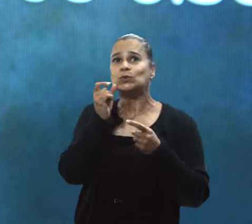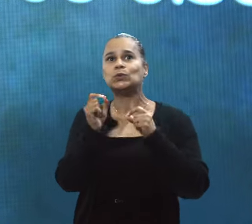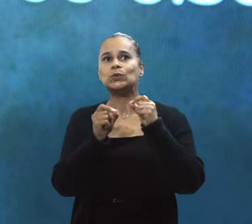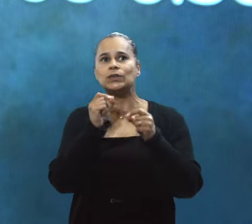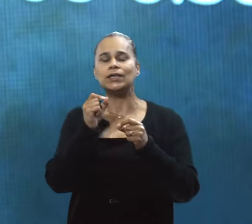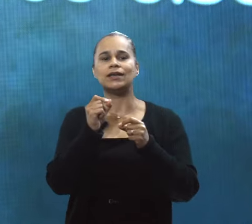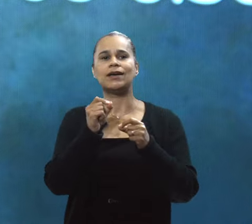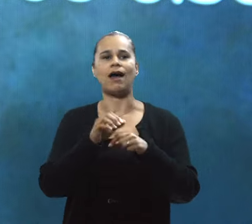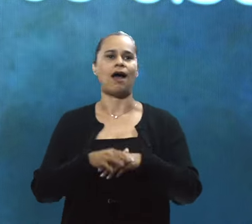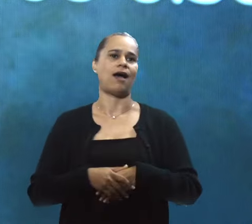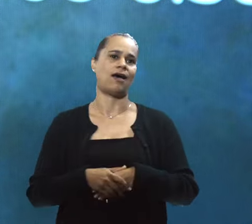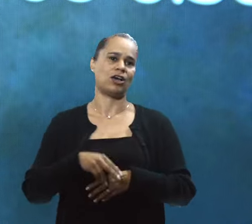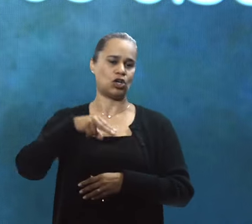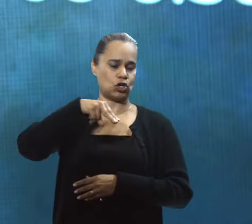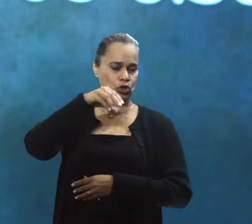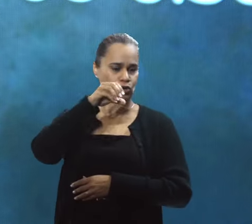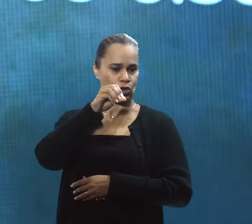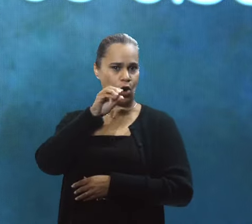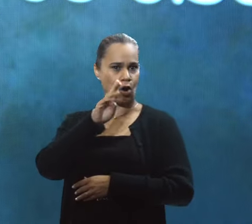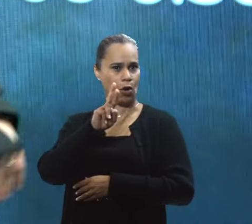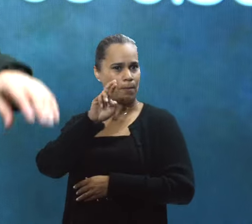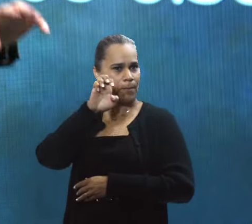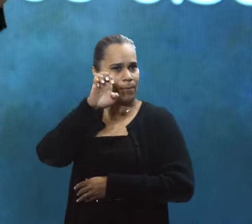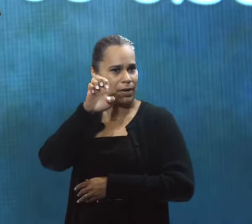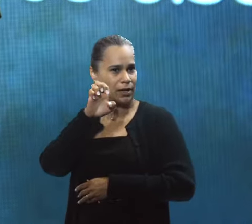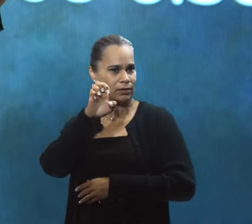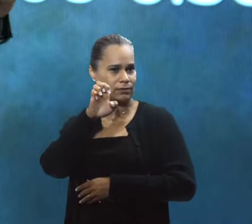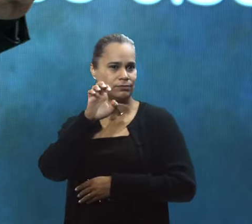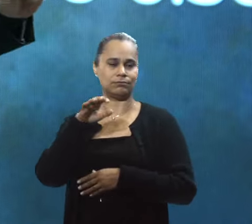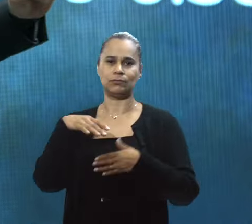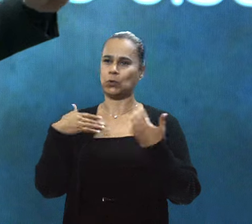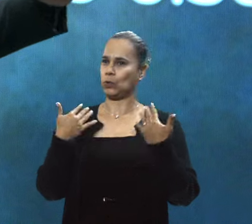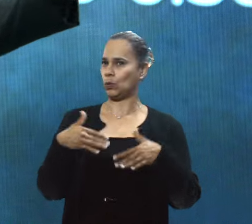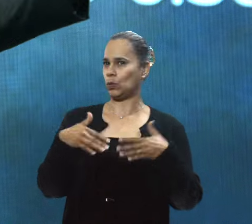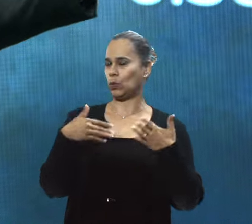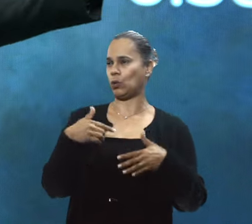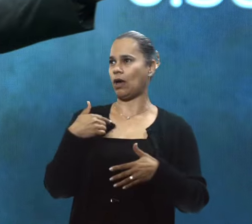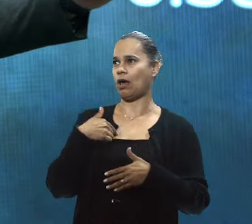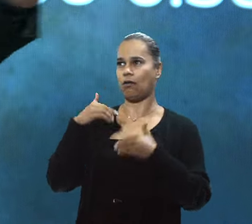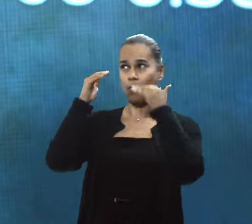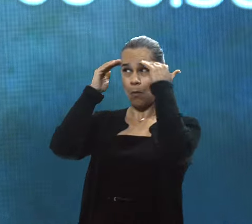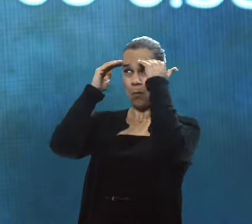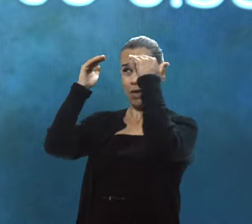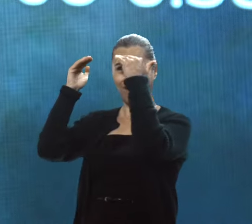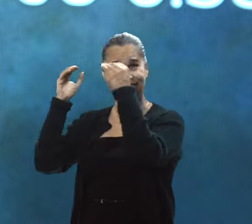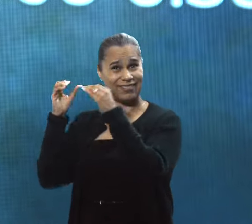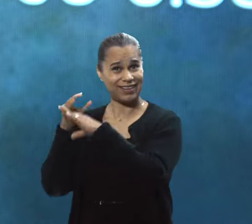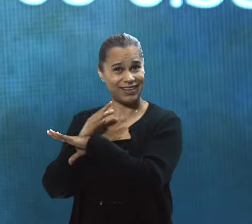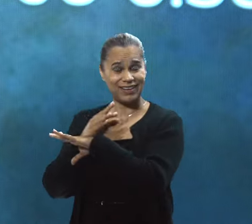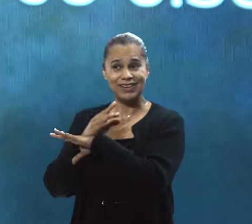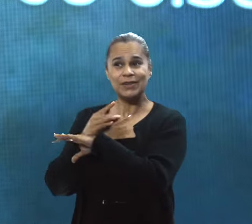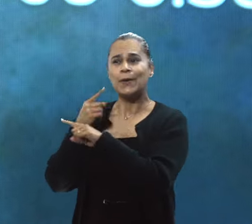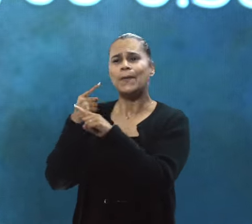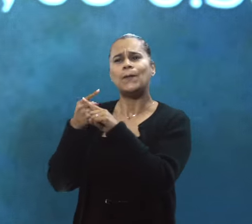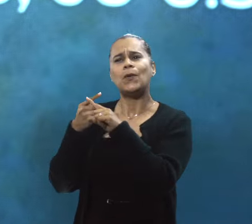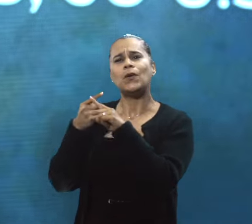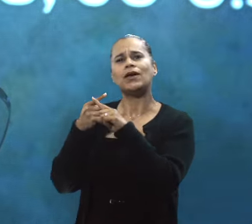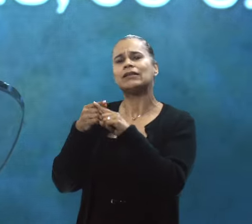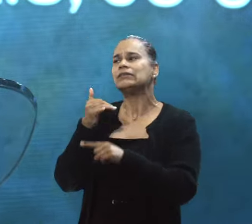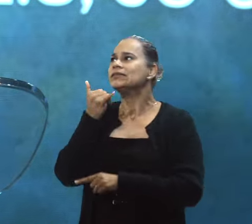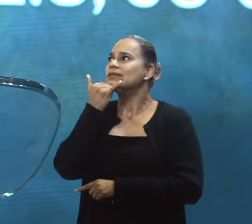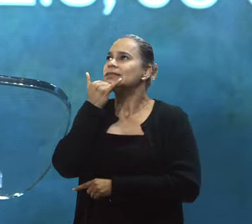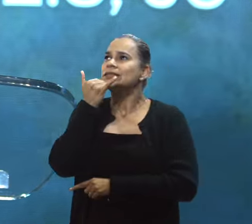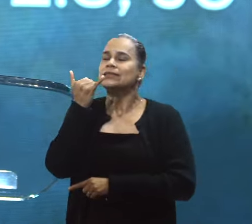motivos nobres. A gente não obedece totalmente ao Senhor porque a gente tem a justificativa